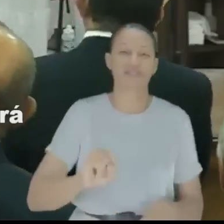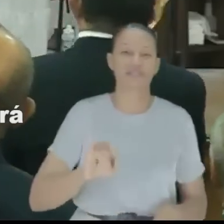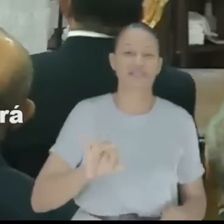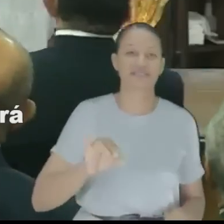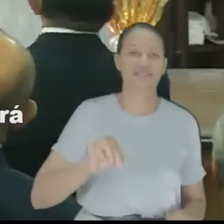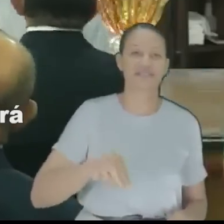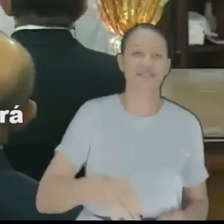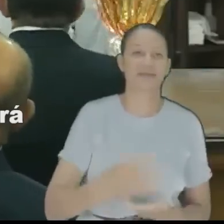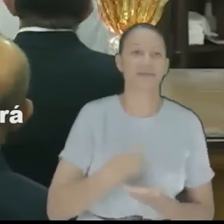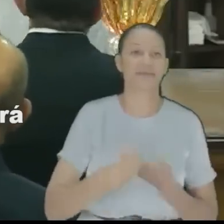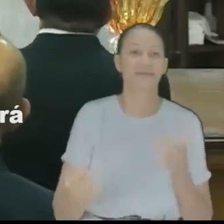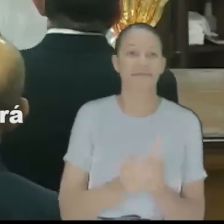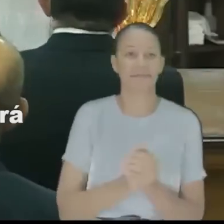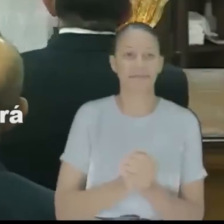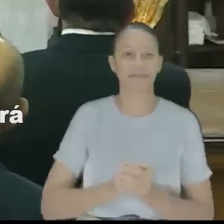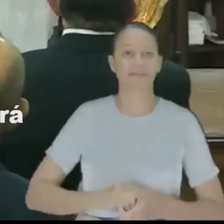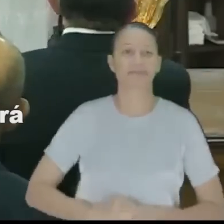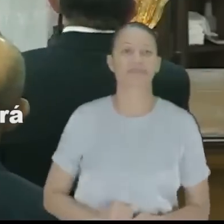Quem diz amém? Amém?